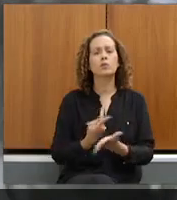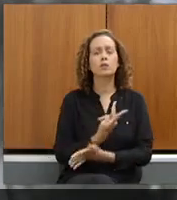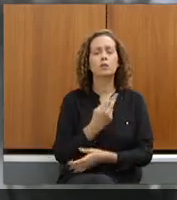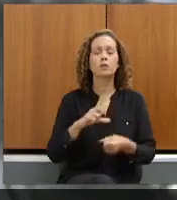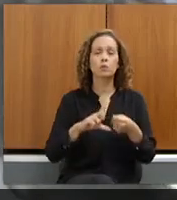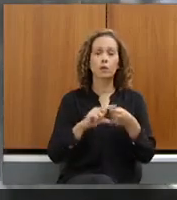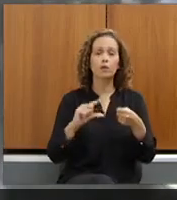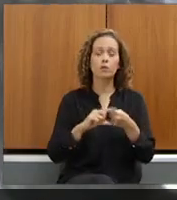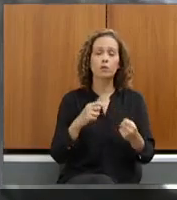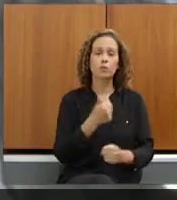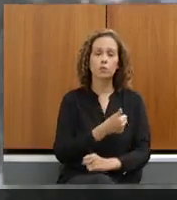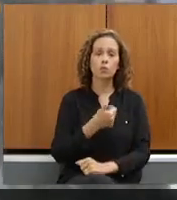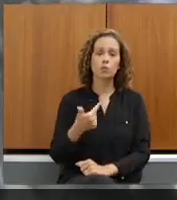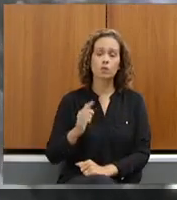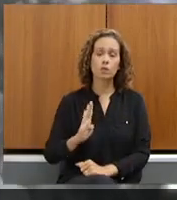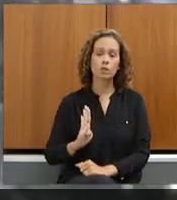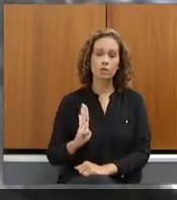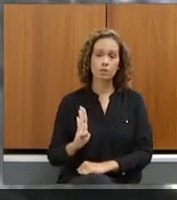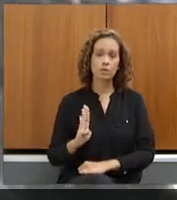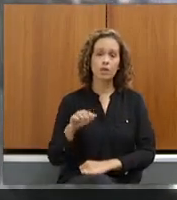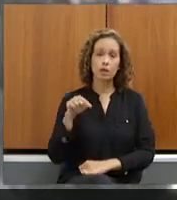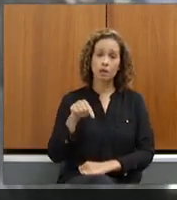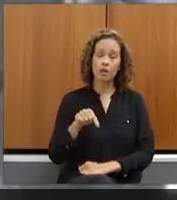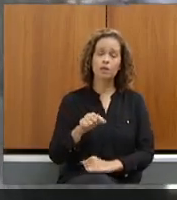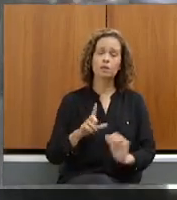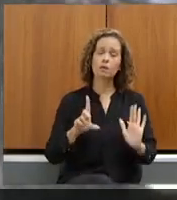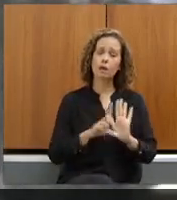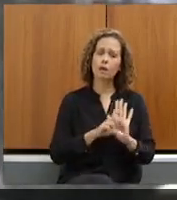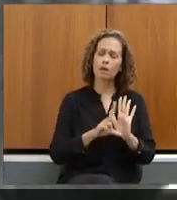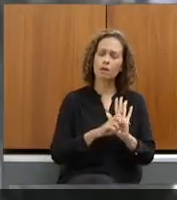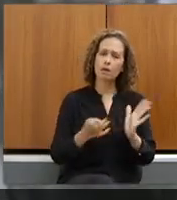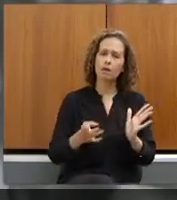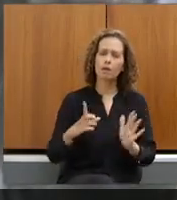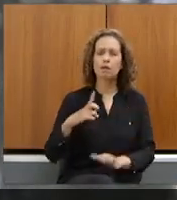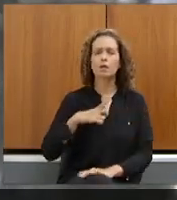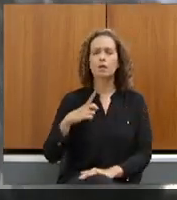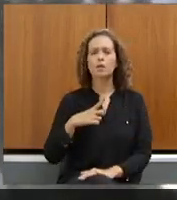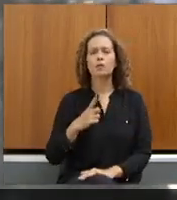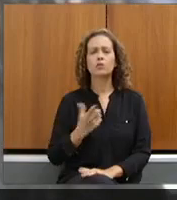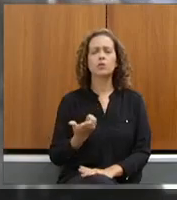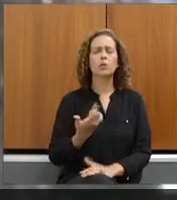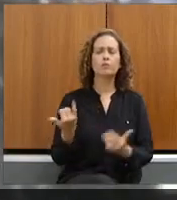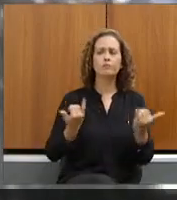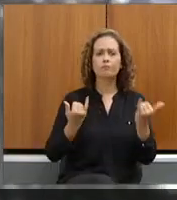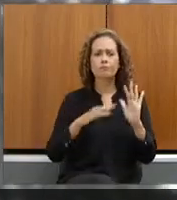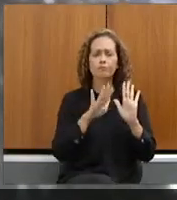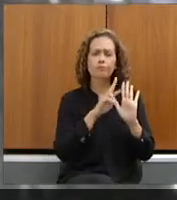artigos 12-b nessa lei que isso também em cima a